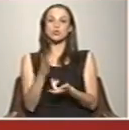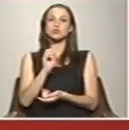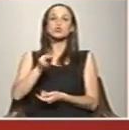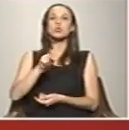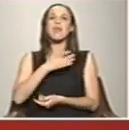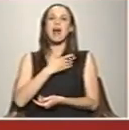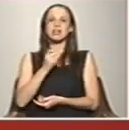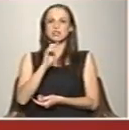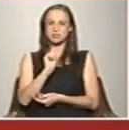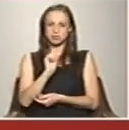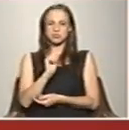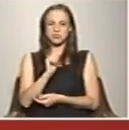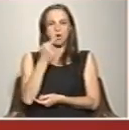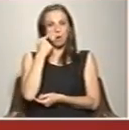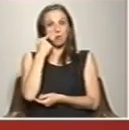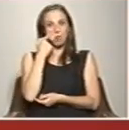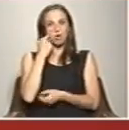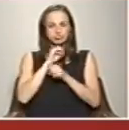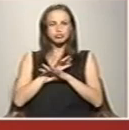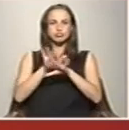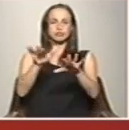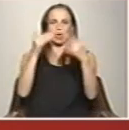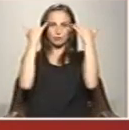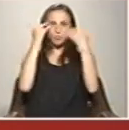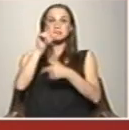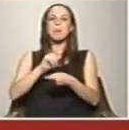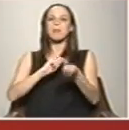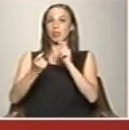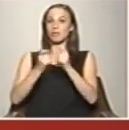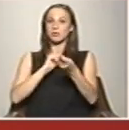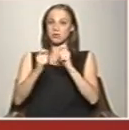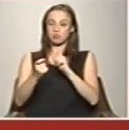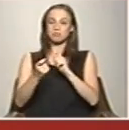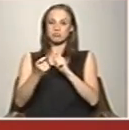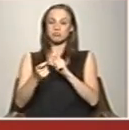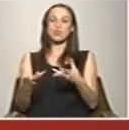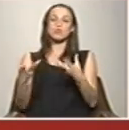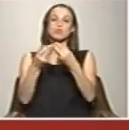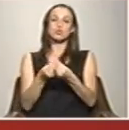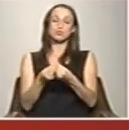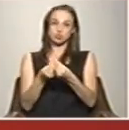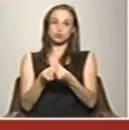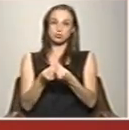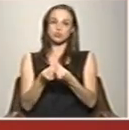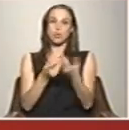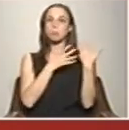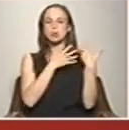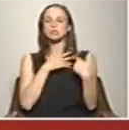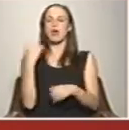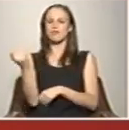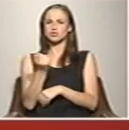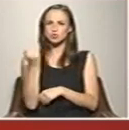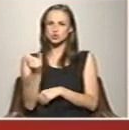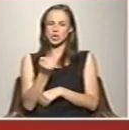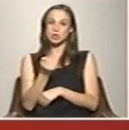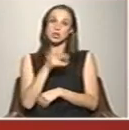a conhecer os resultados, mas essencialmente para os debater com os agentes e encontrar possíveis instituições soluções